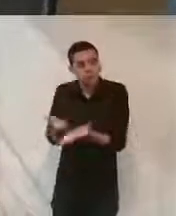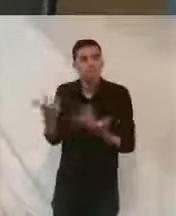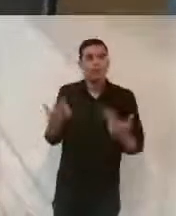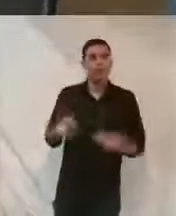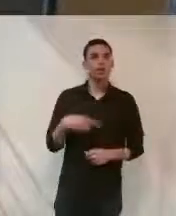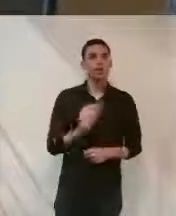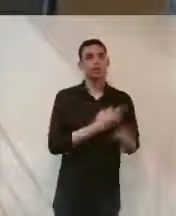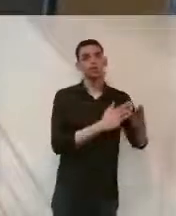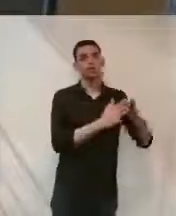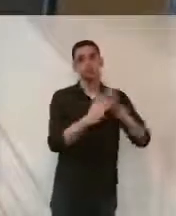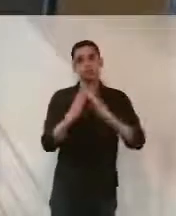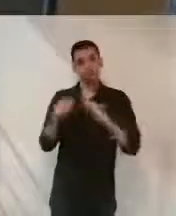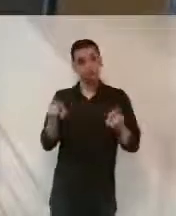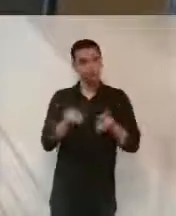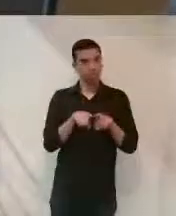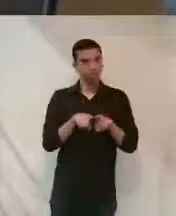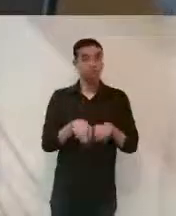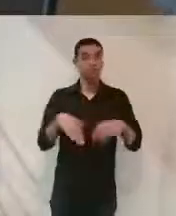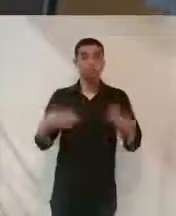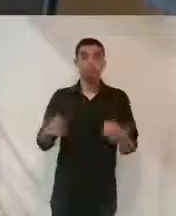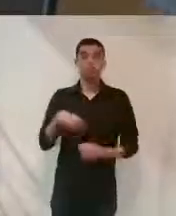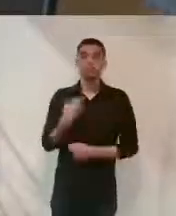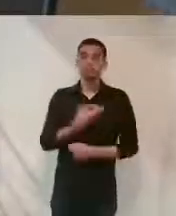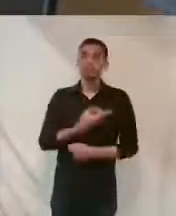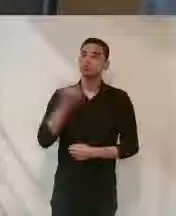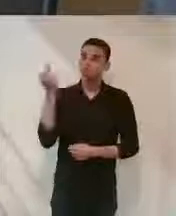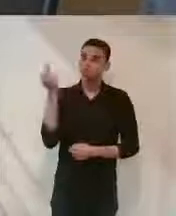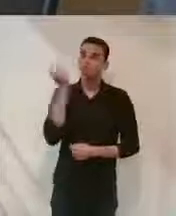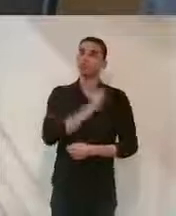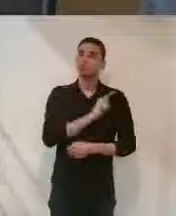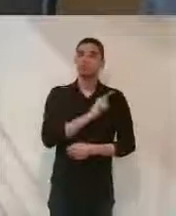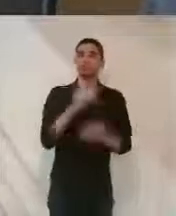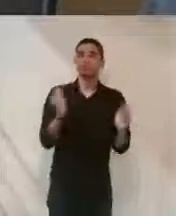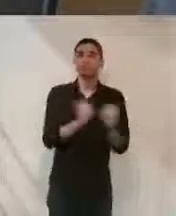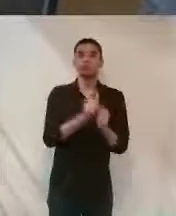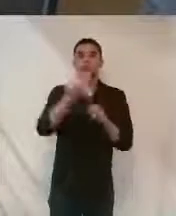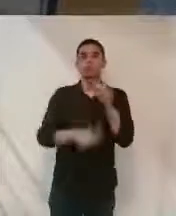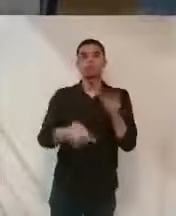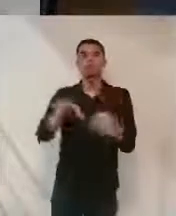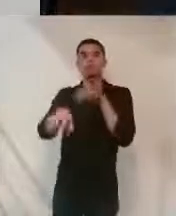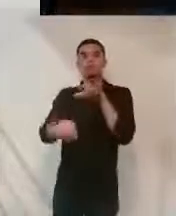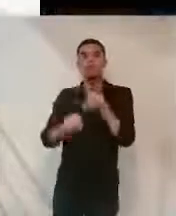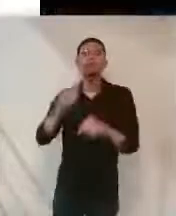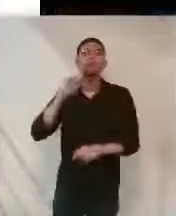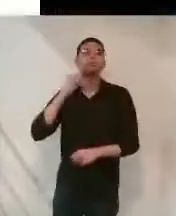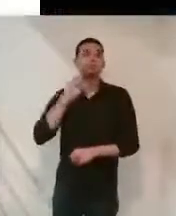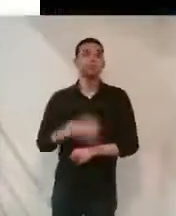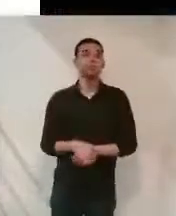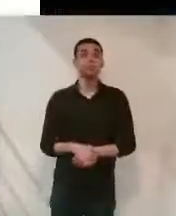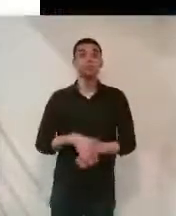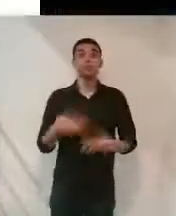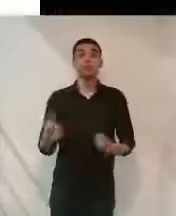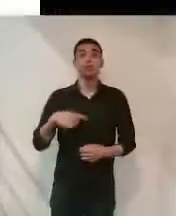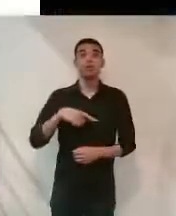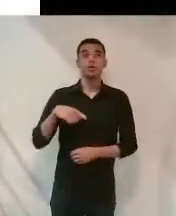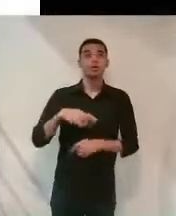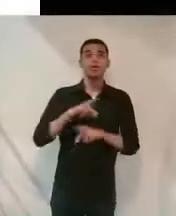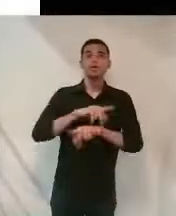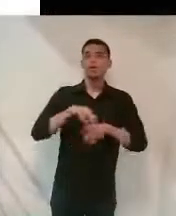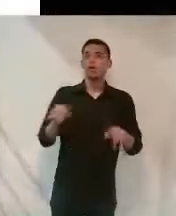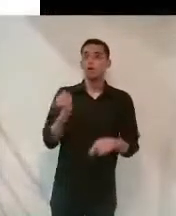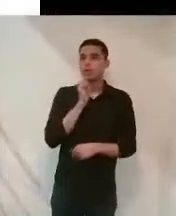ajuda dos catadores, nós vamos conseguir. Aqui tem vários exemplos, o Recicla Mais, tem várias